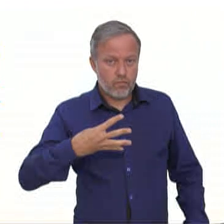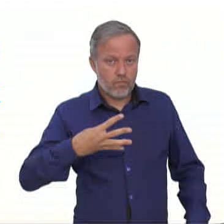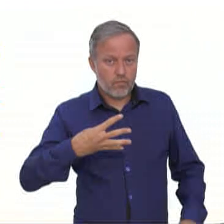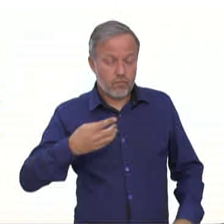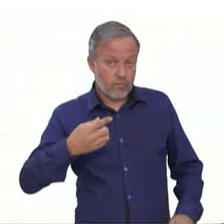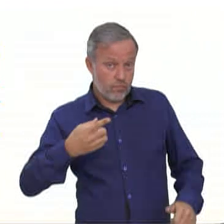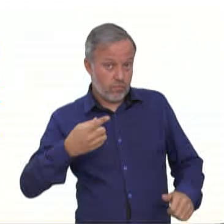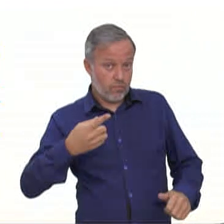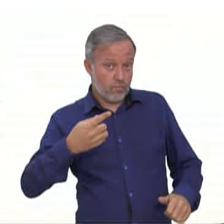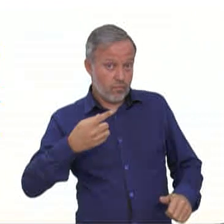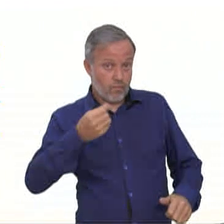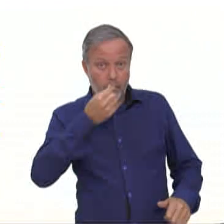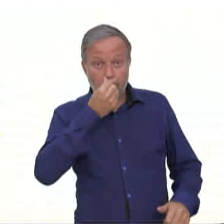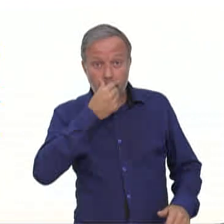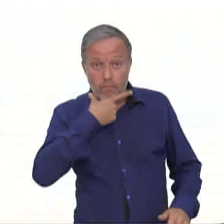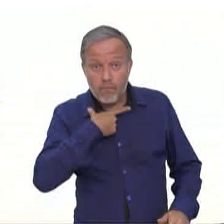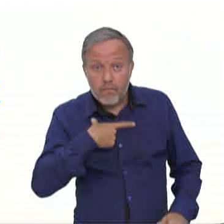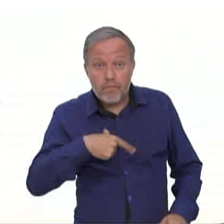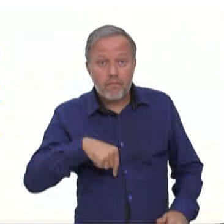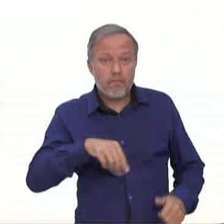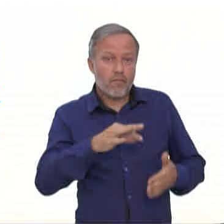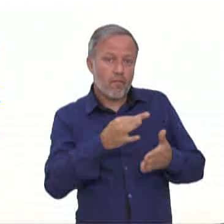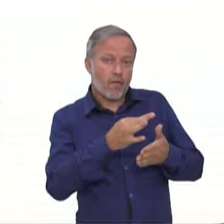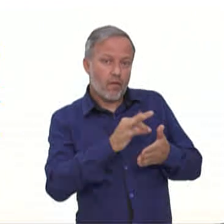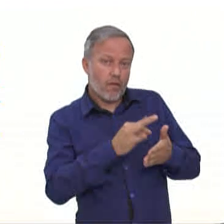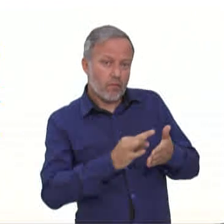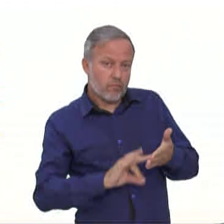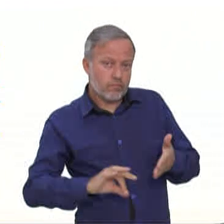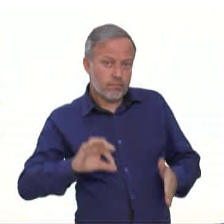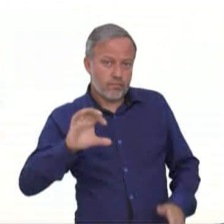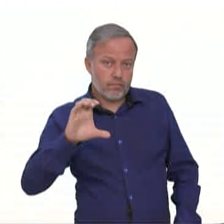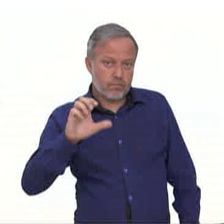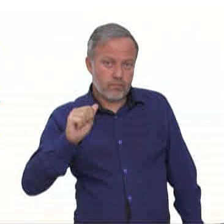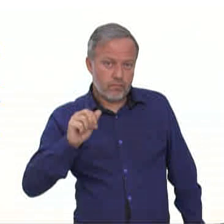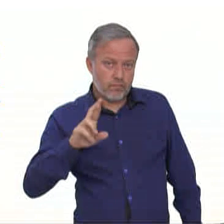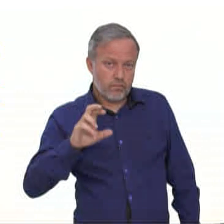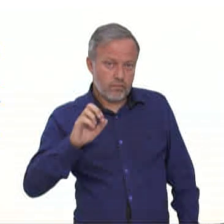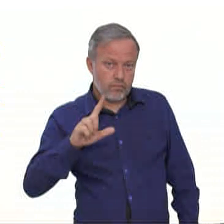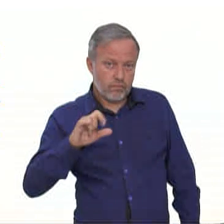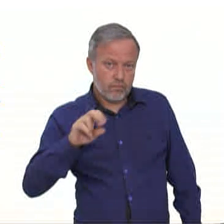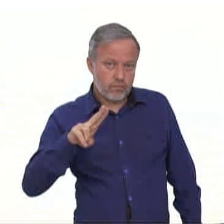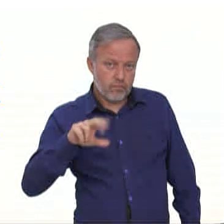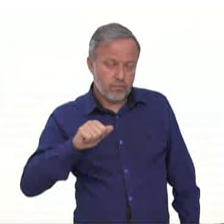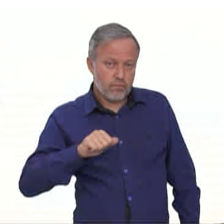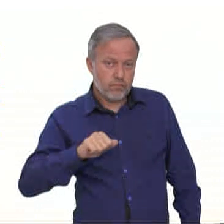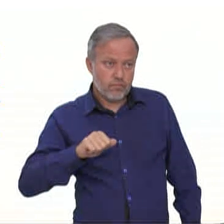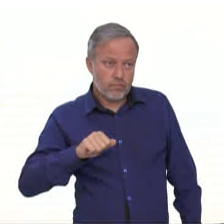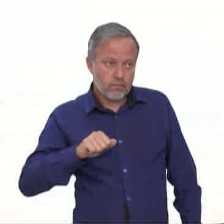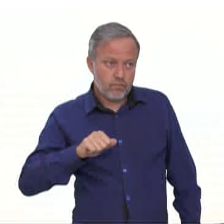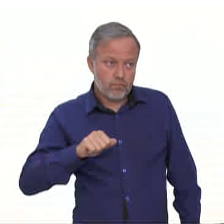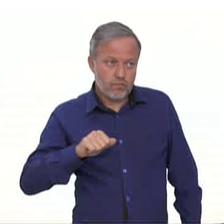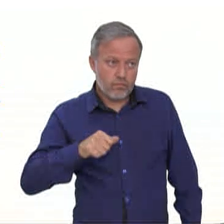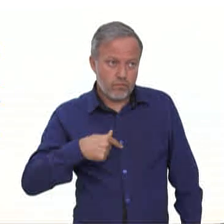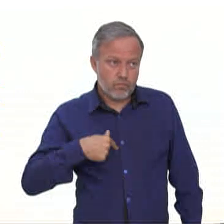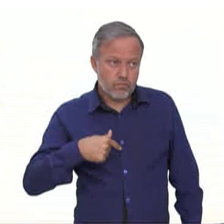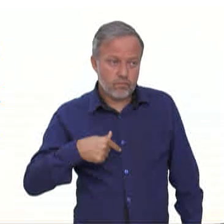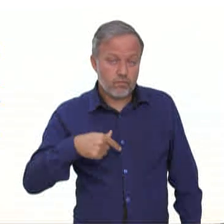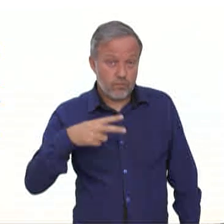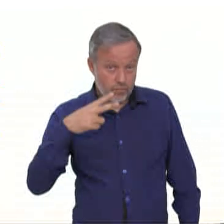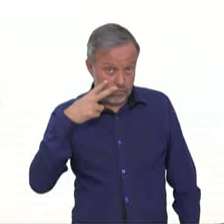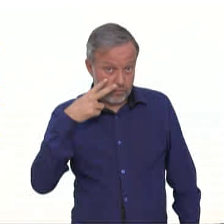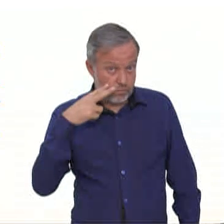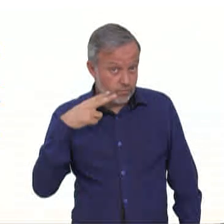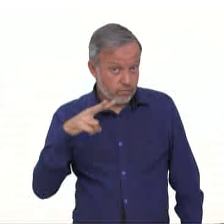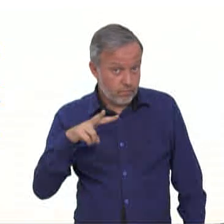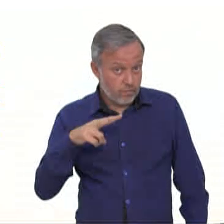fez o soneto Carolina. Morreu no dia 29 de setembro, aqui tem mais um, desculpem